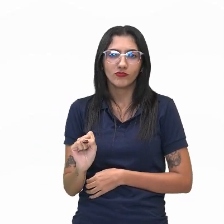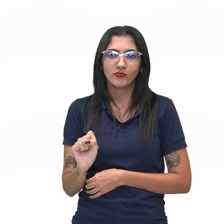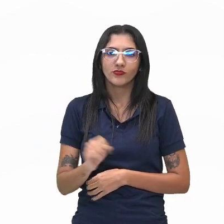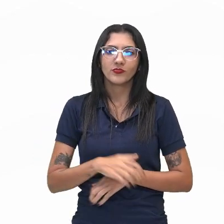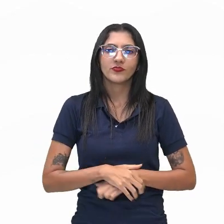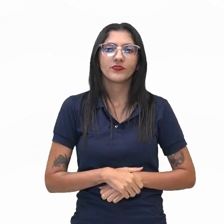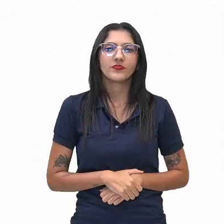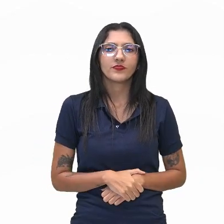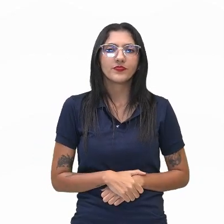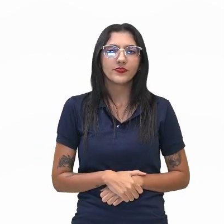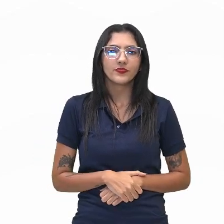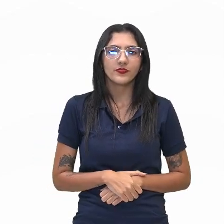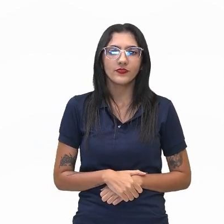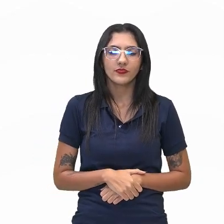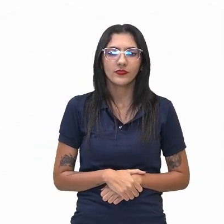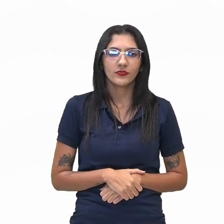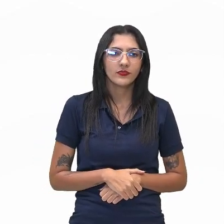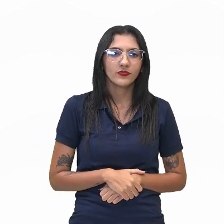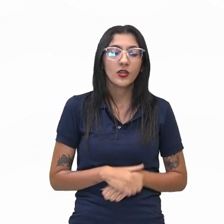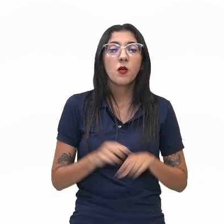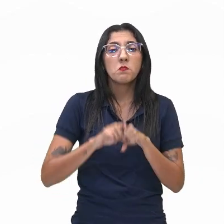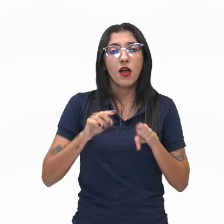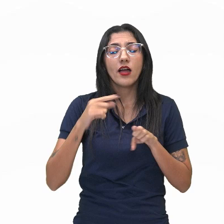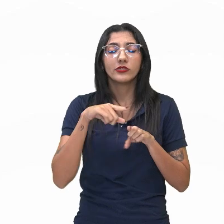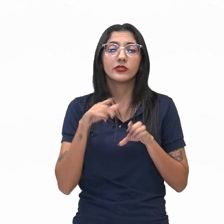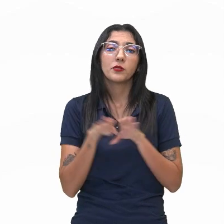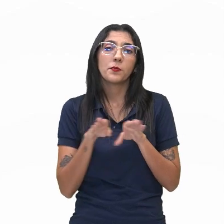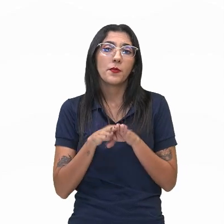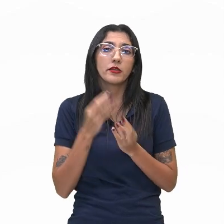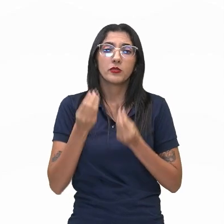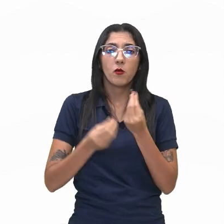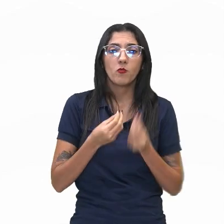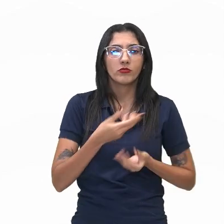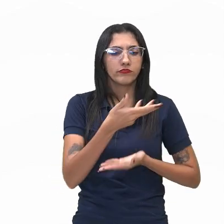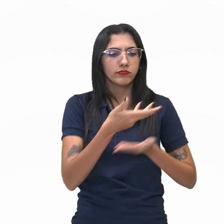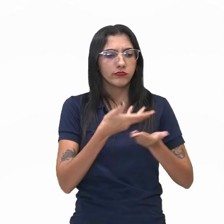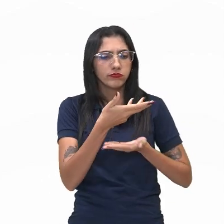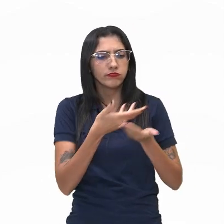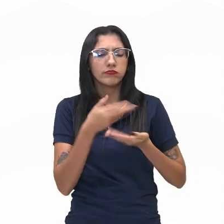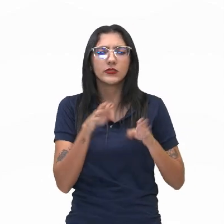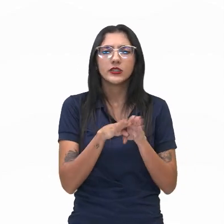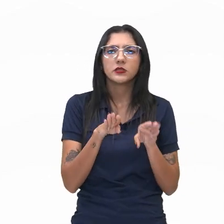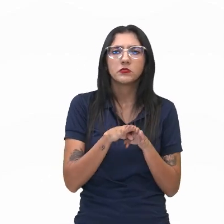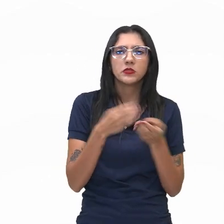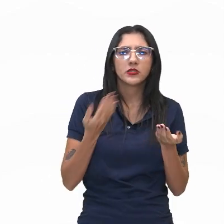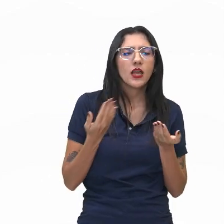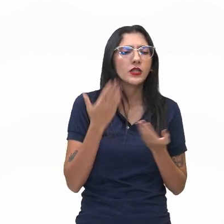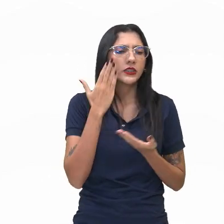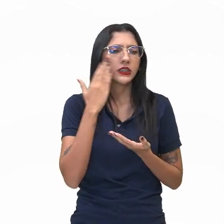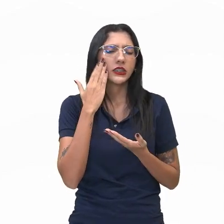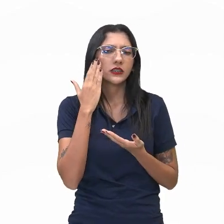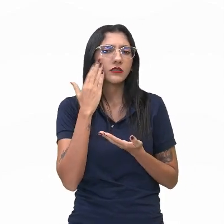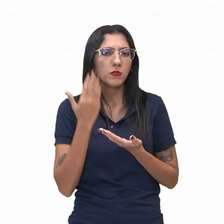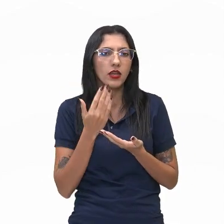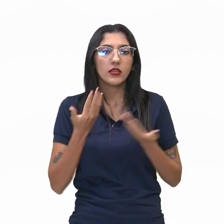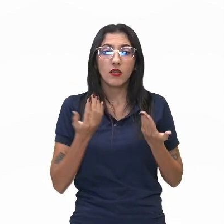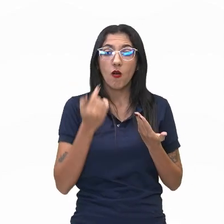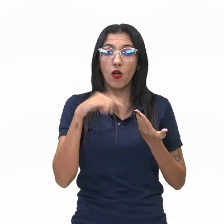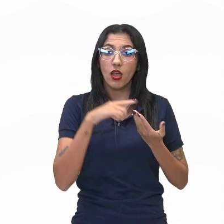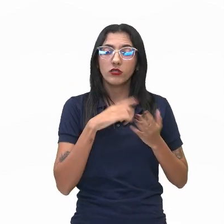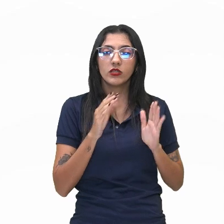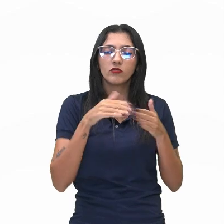África do Sul. Mas além da diversidade, também o diálogo e a consulta. O BRICS, gente, enfatiza aí